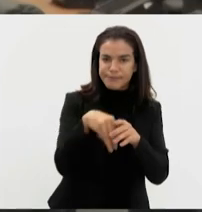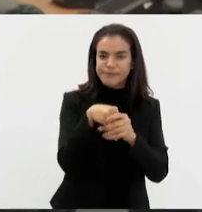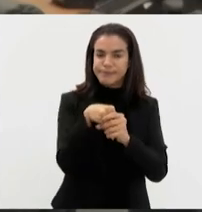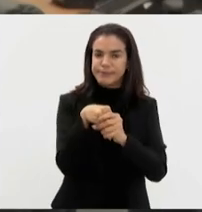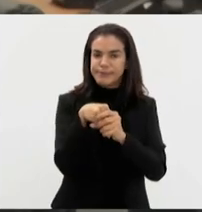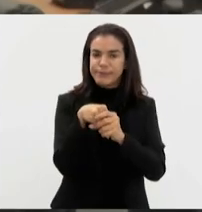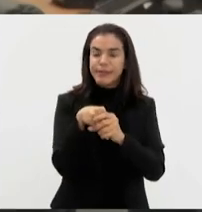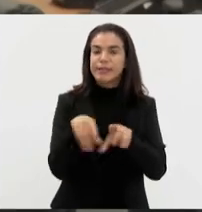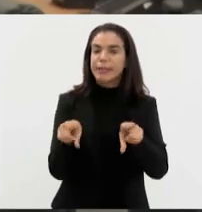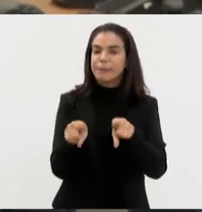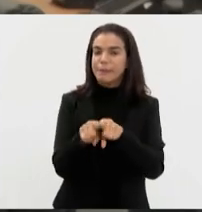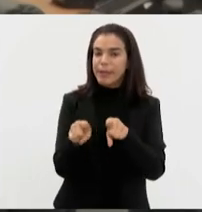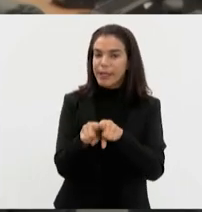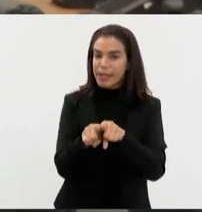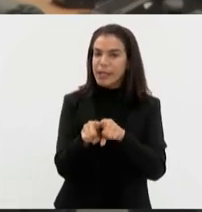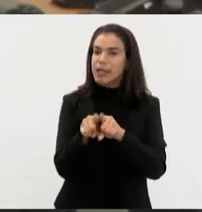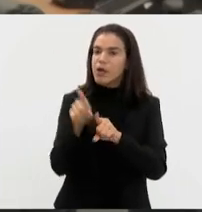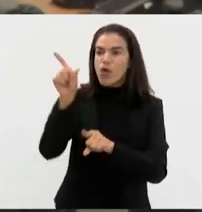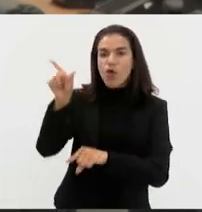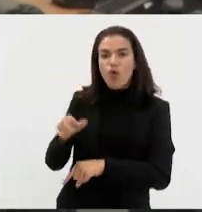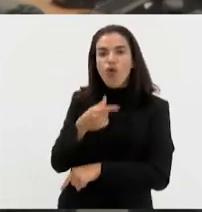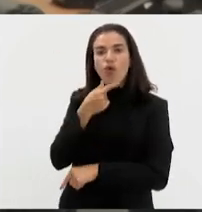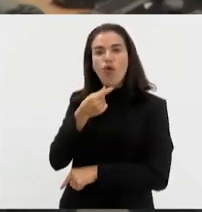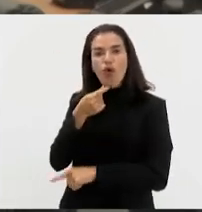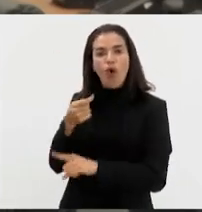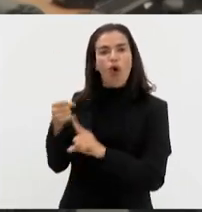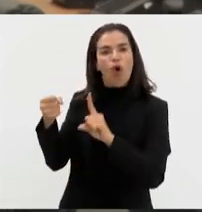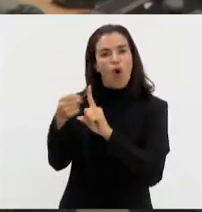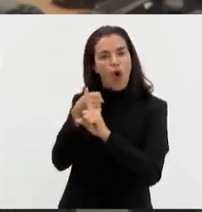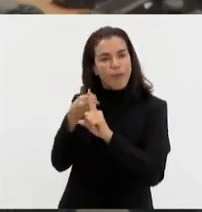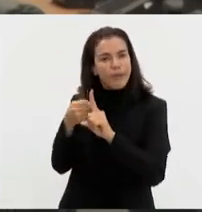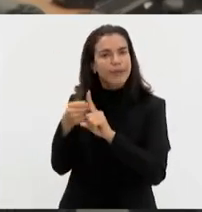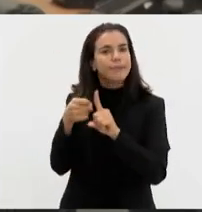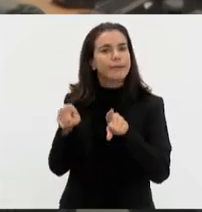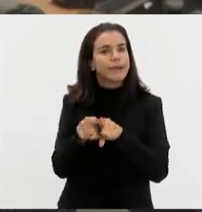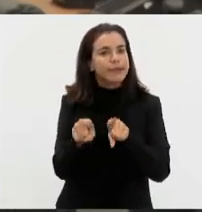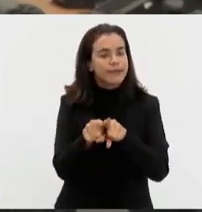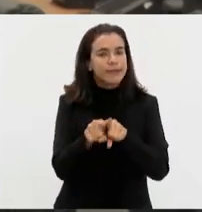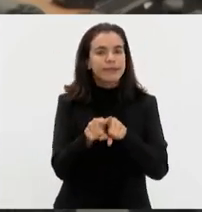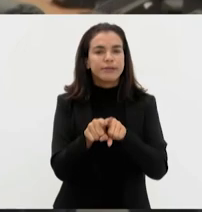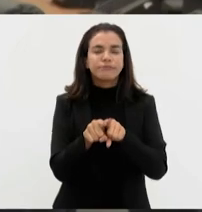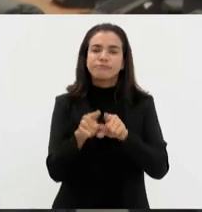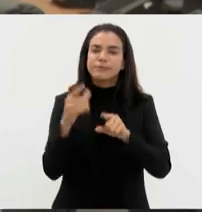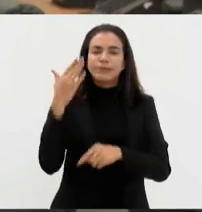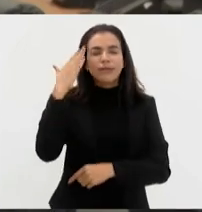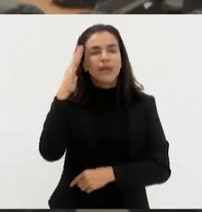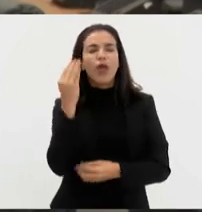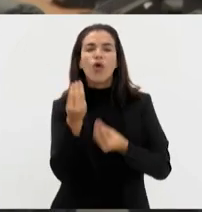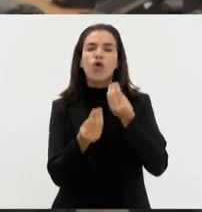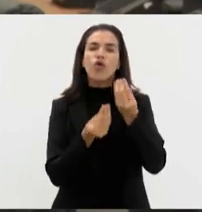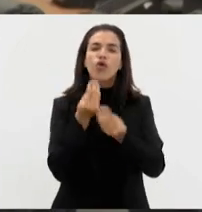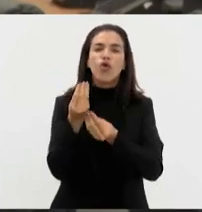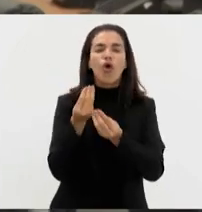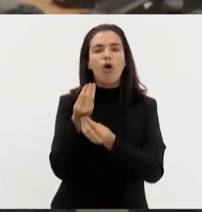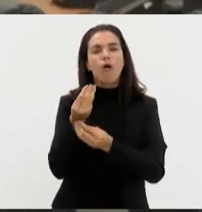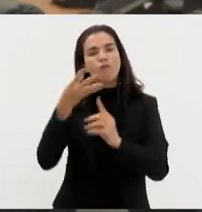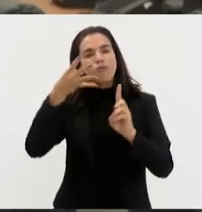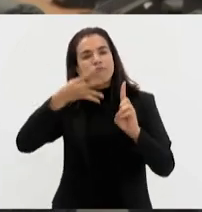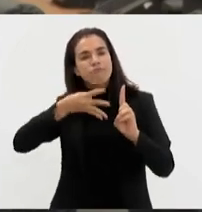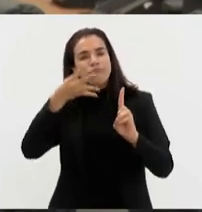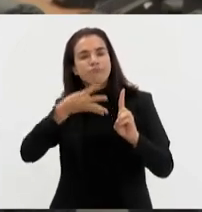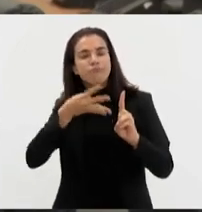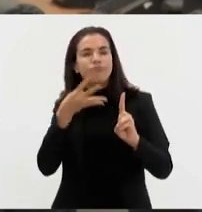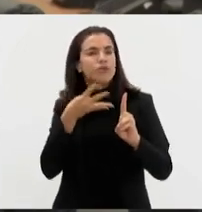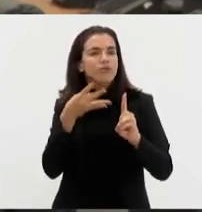tratar inclusive os agressores e poder entender através de ações por que esse fenômeno vem crescendo,